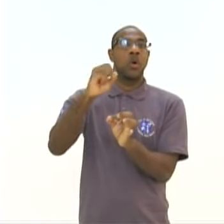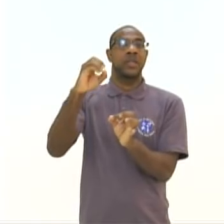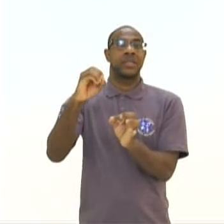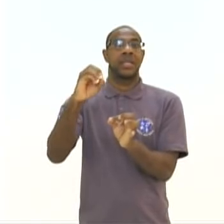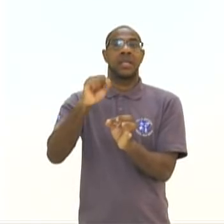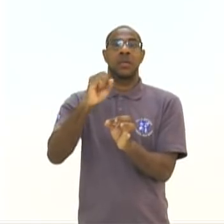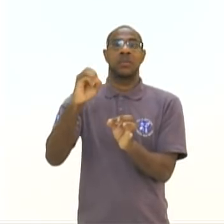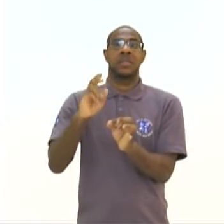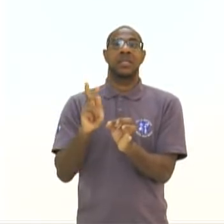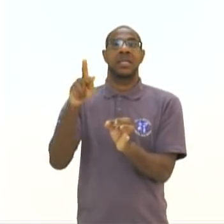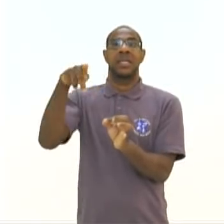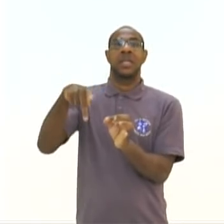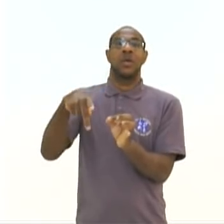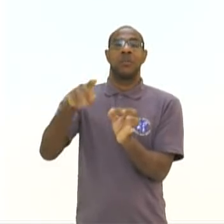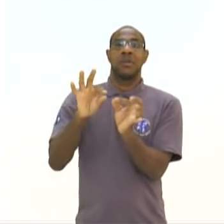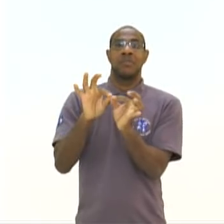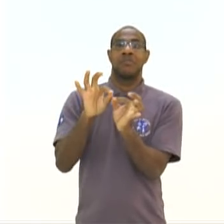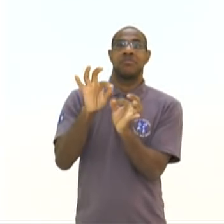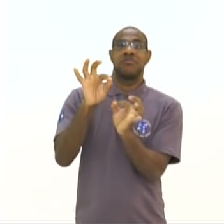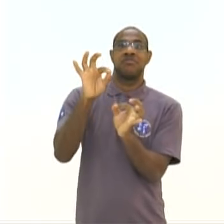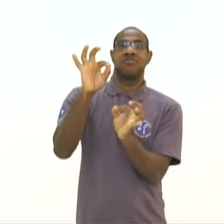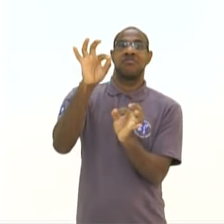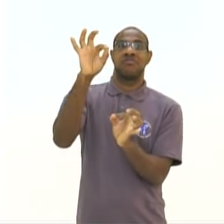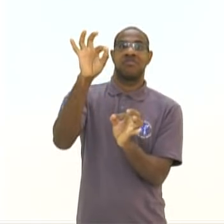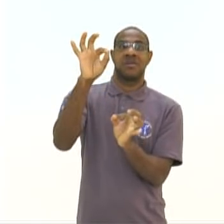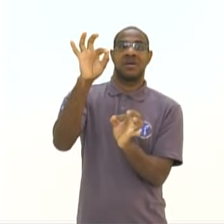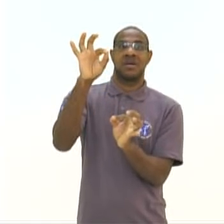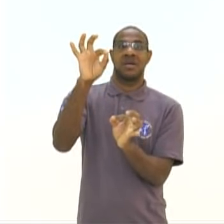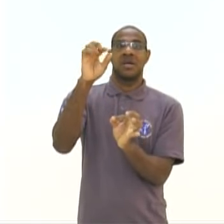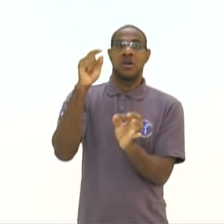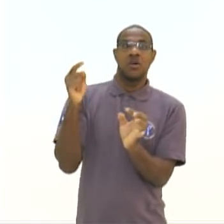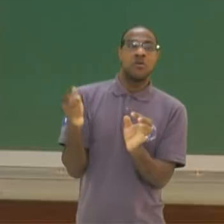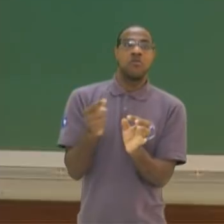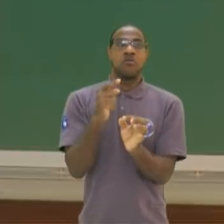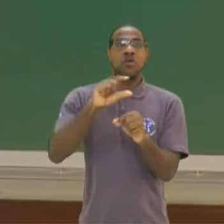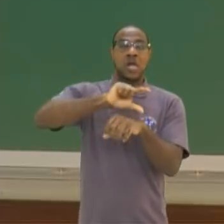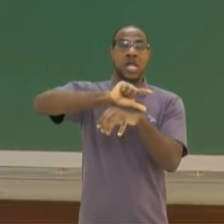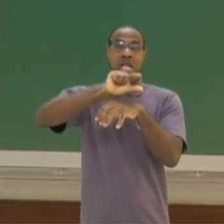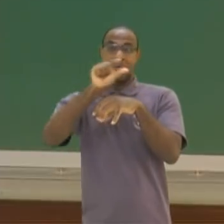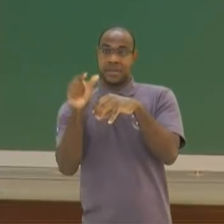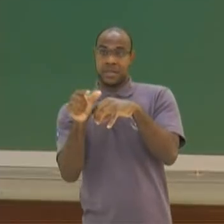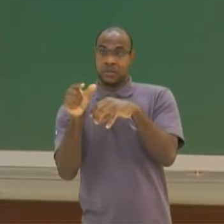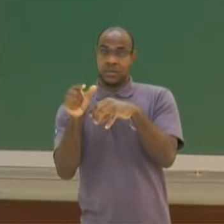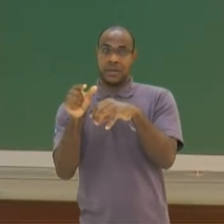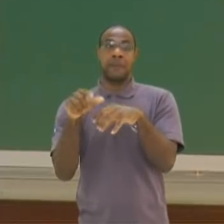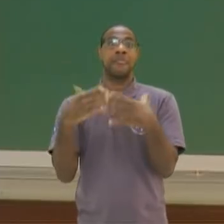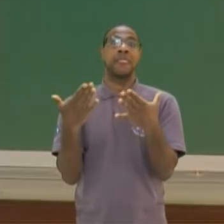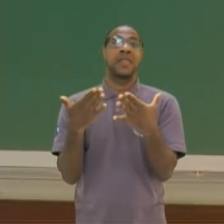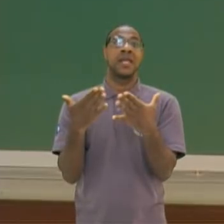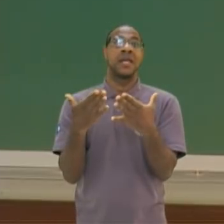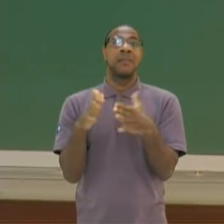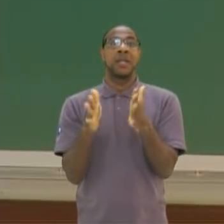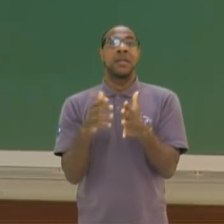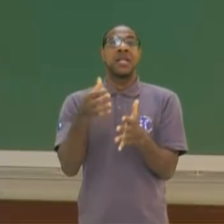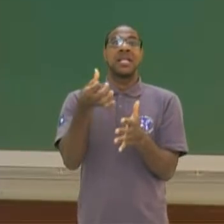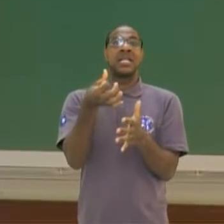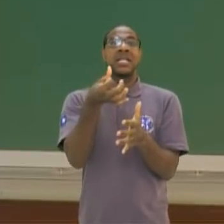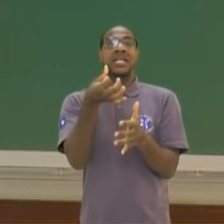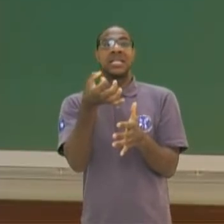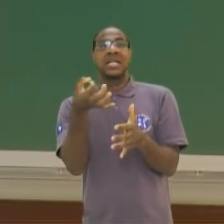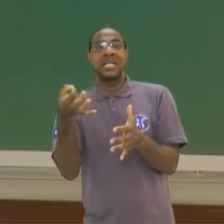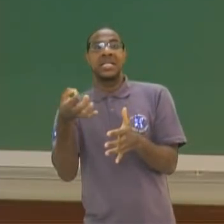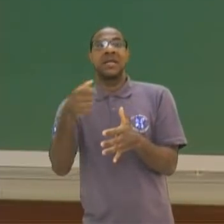de 600 a 700 quilômetros. Eu trago aqui para vocês uma imagem, uma representação